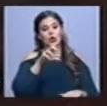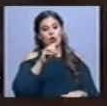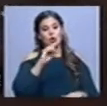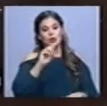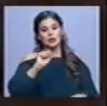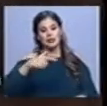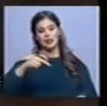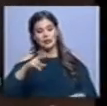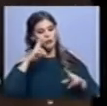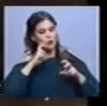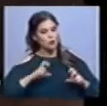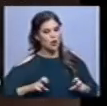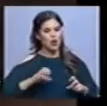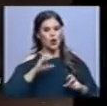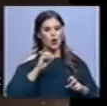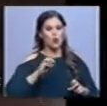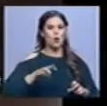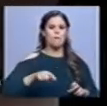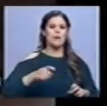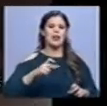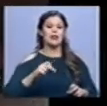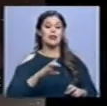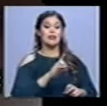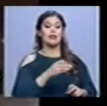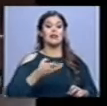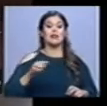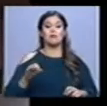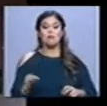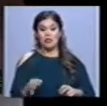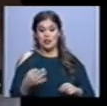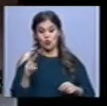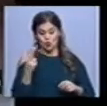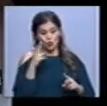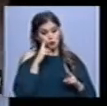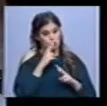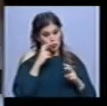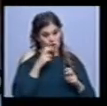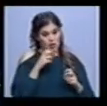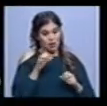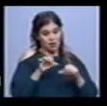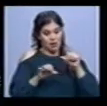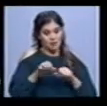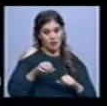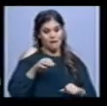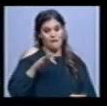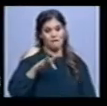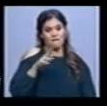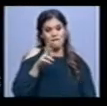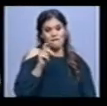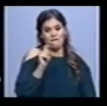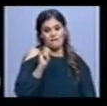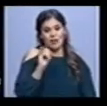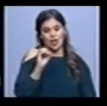investigar o cometa 67P. Ambos descobriram um composto químico chamado Freon 40, também conhecido